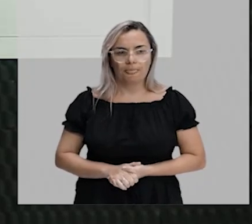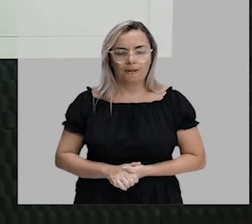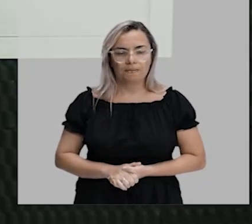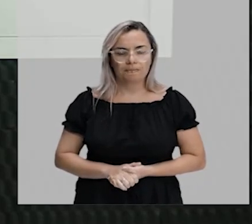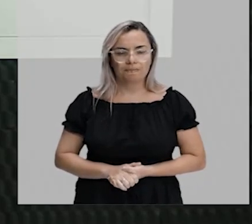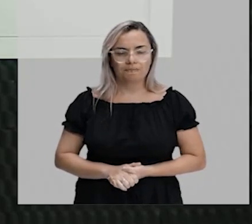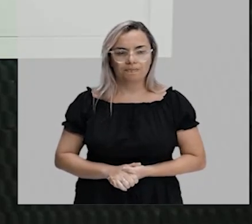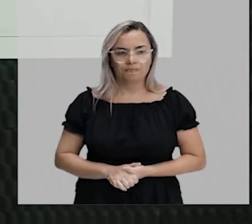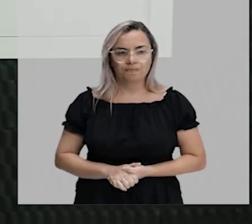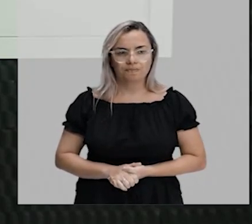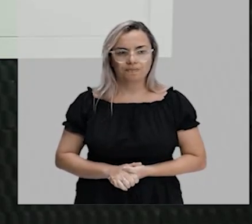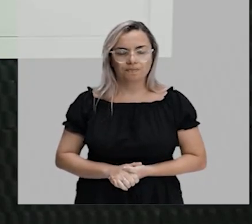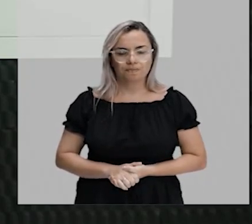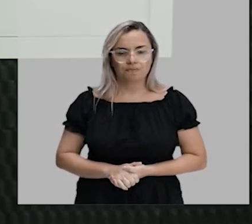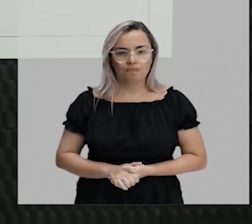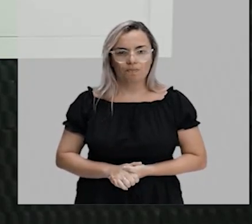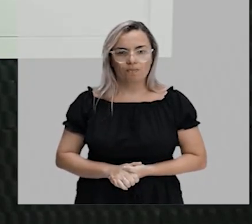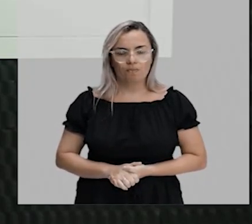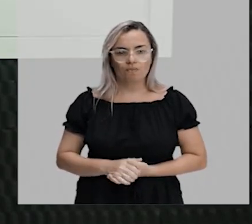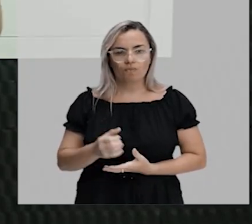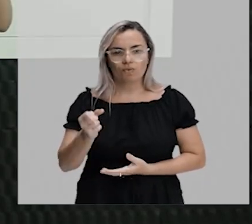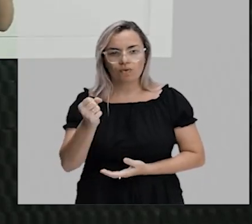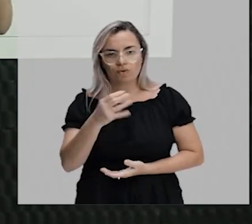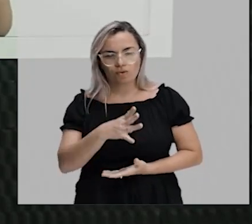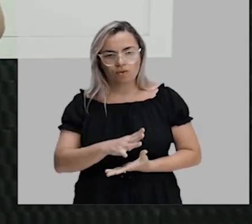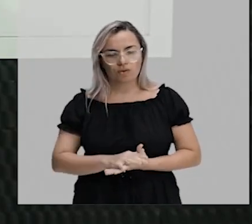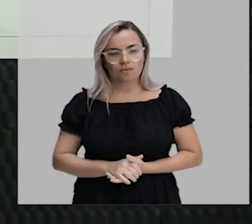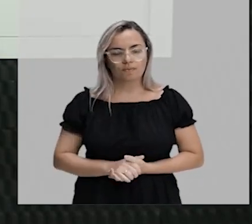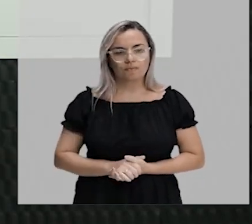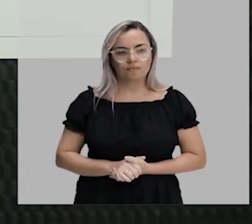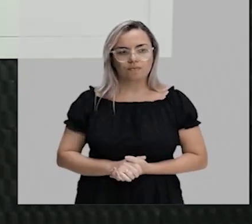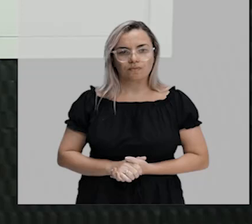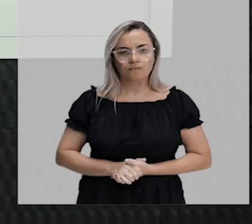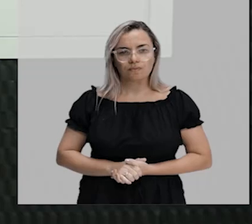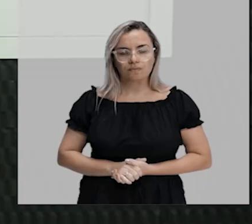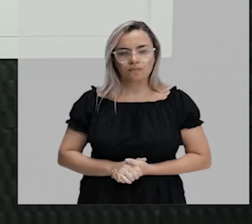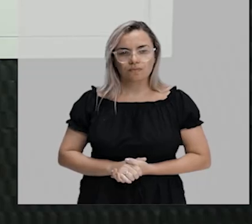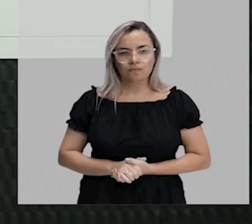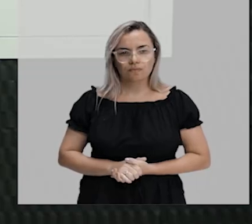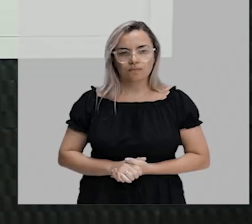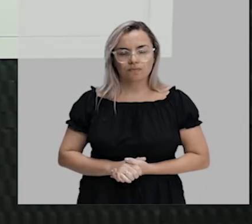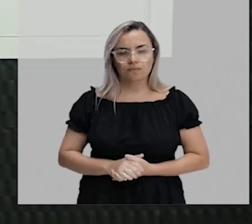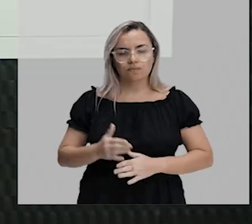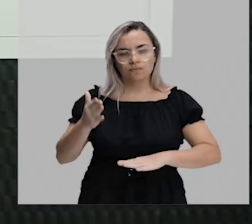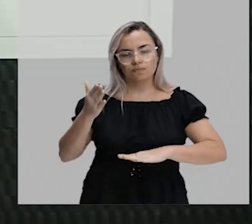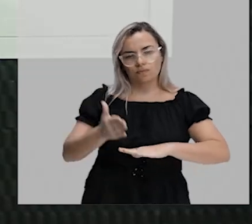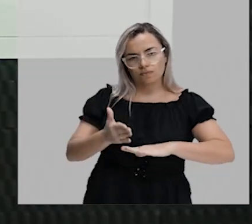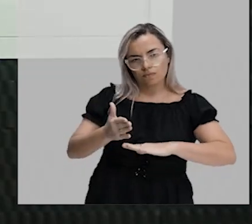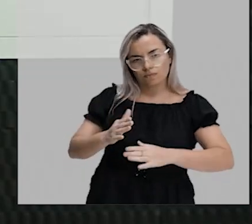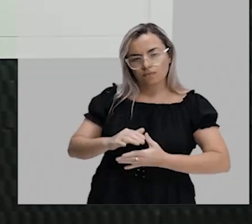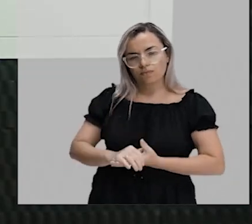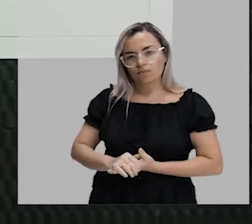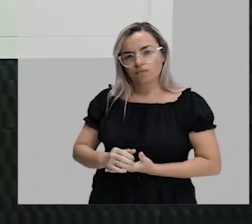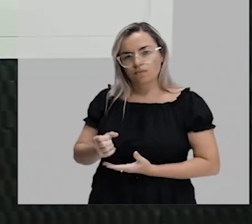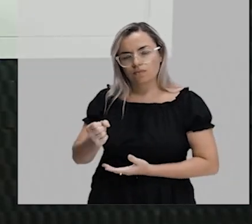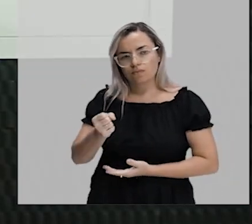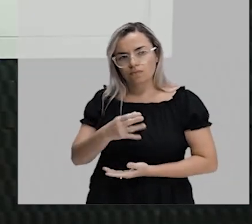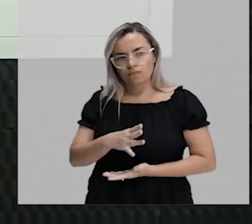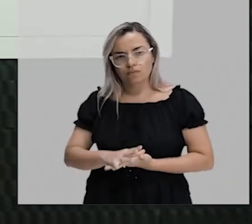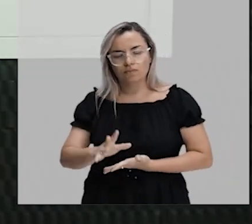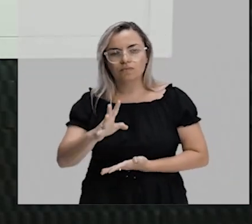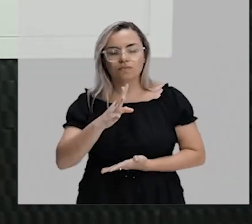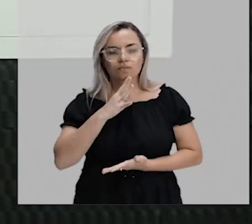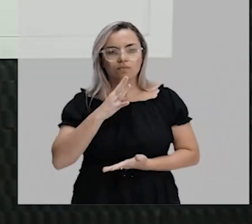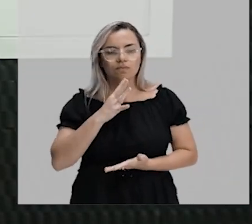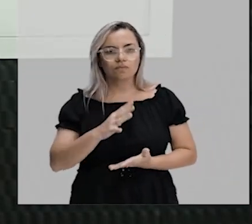traz também, obviamente, novidades. A modernidade intuída, é